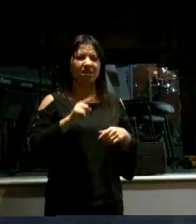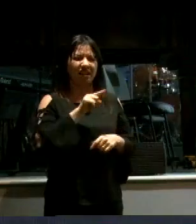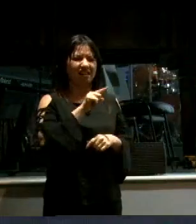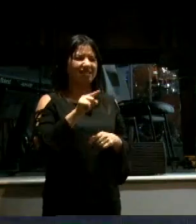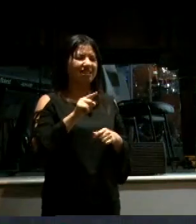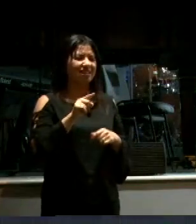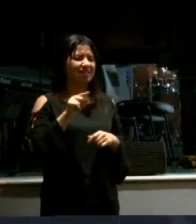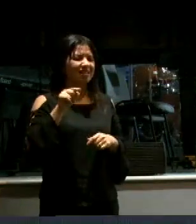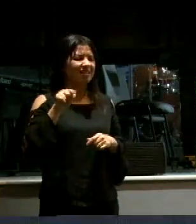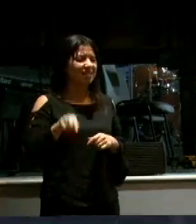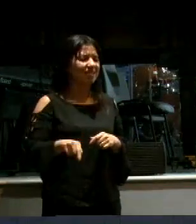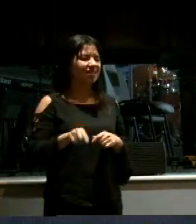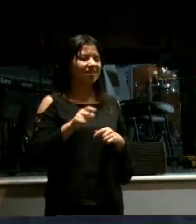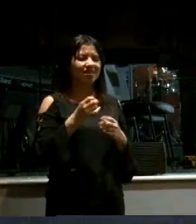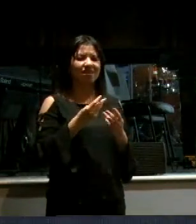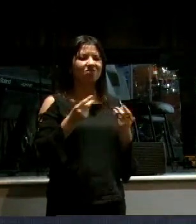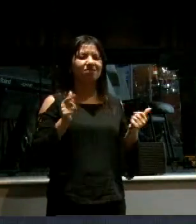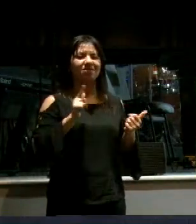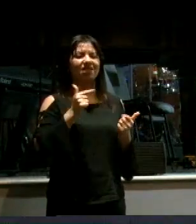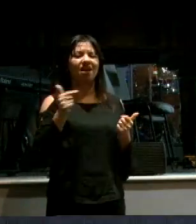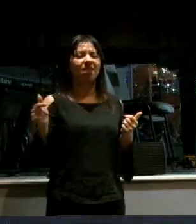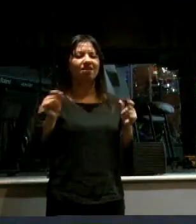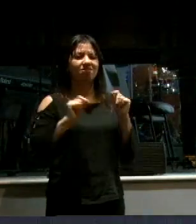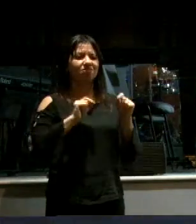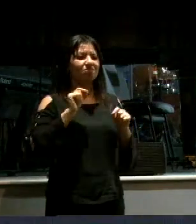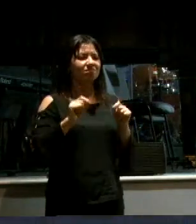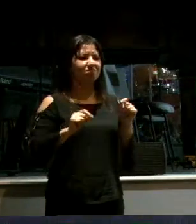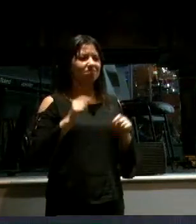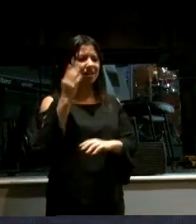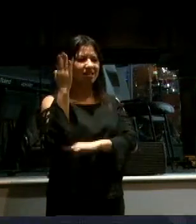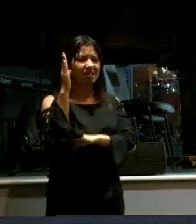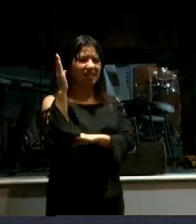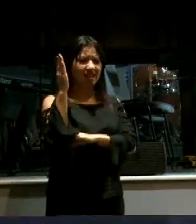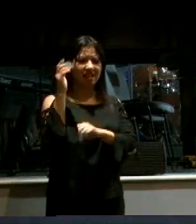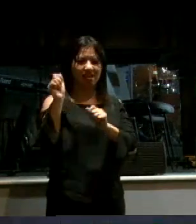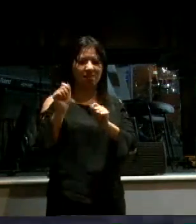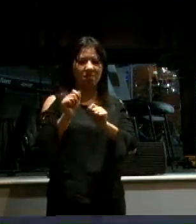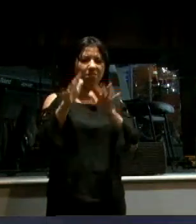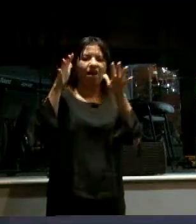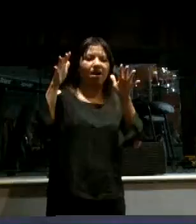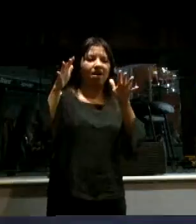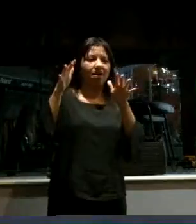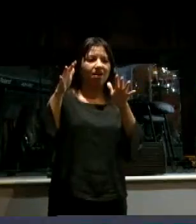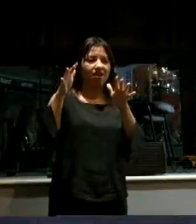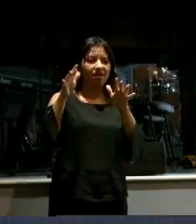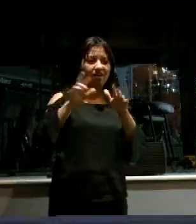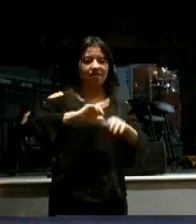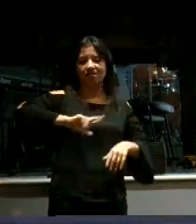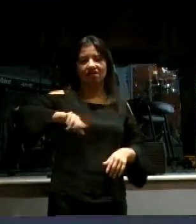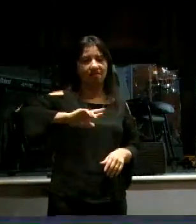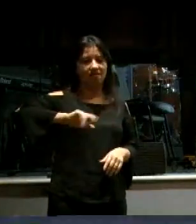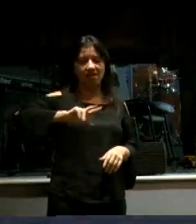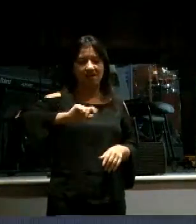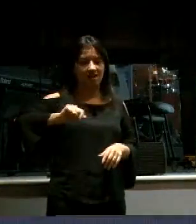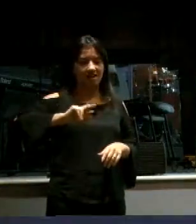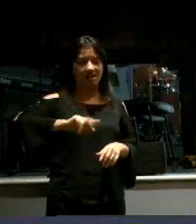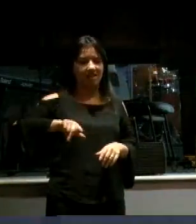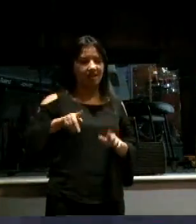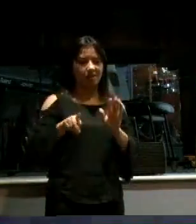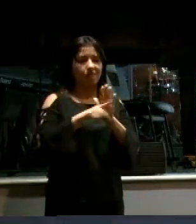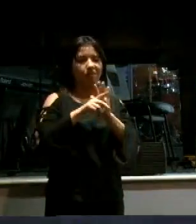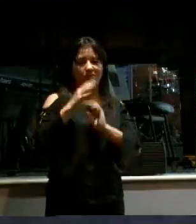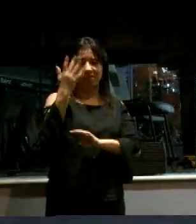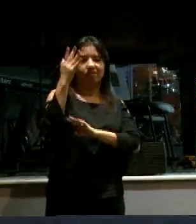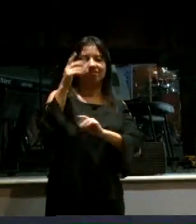Madeira não muda o pH da água. O milagre aconteceu não por causa da madeira, mas por causa da